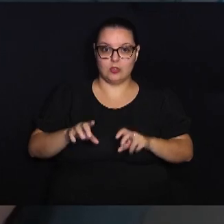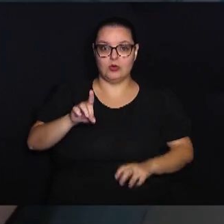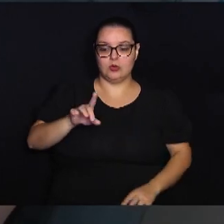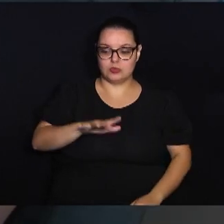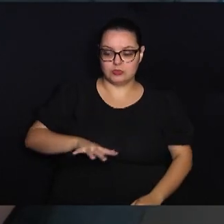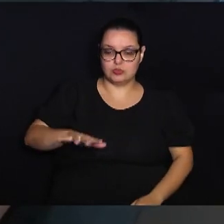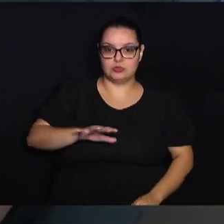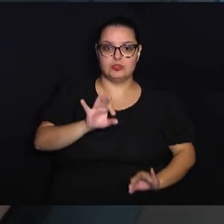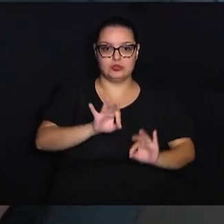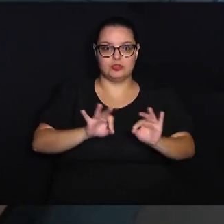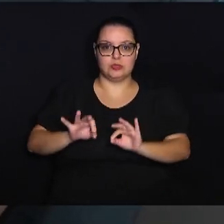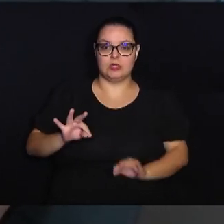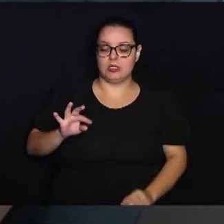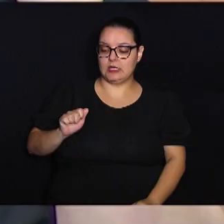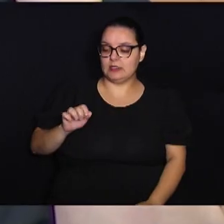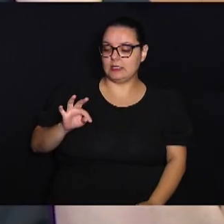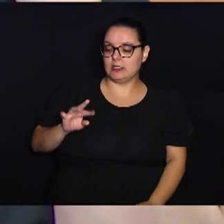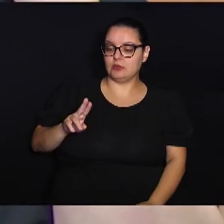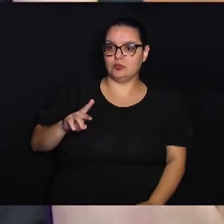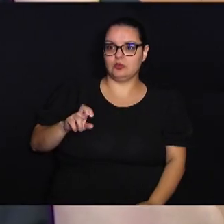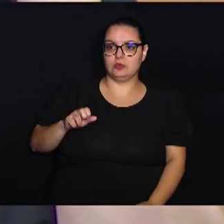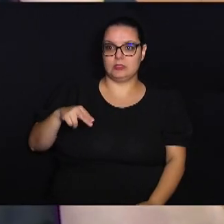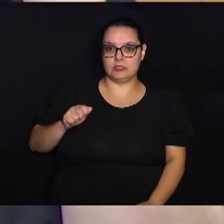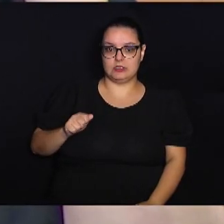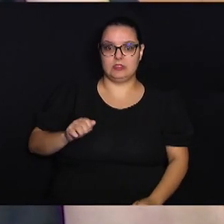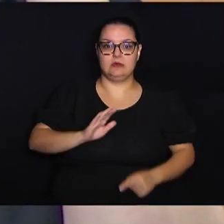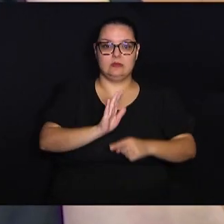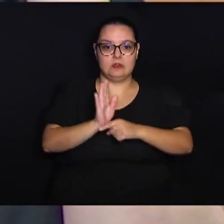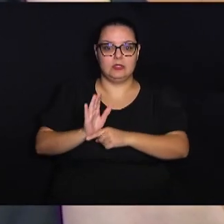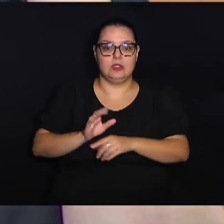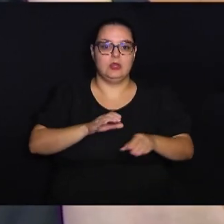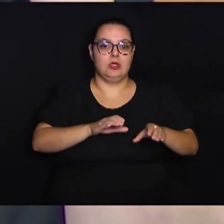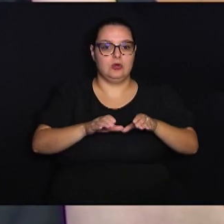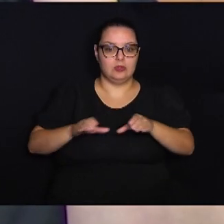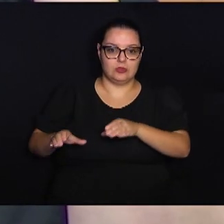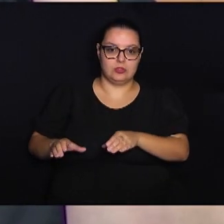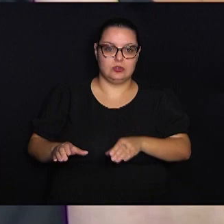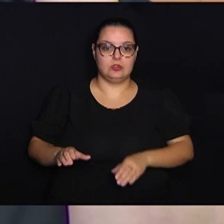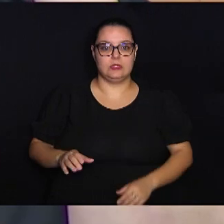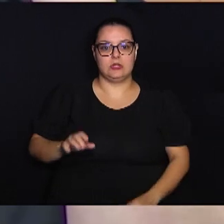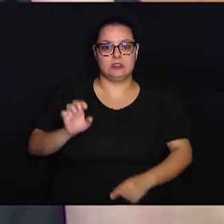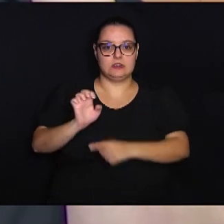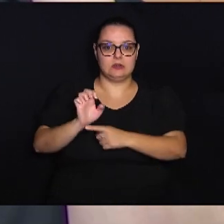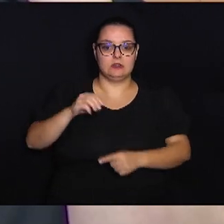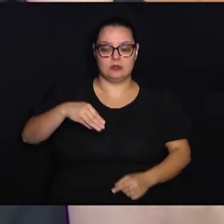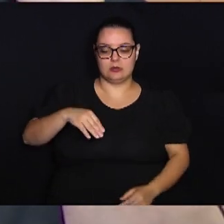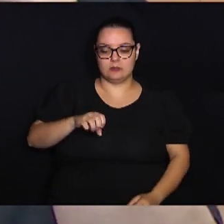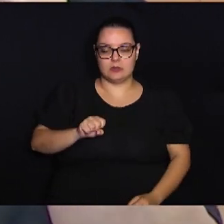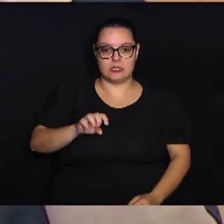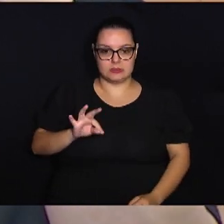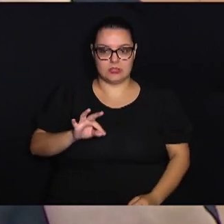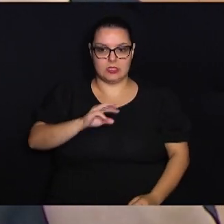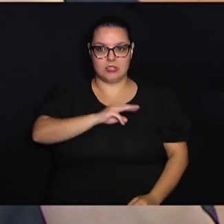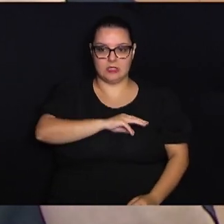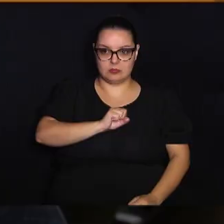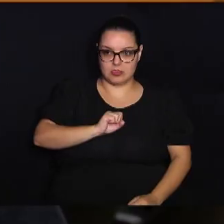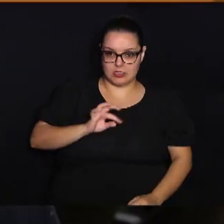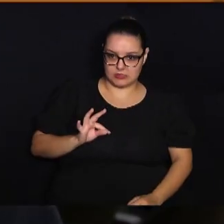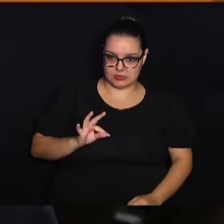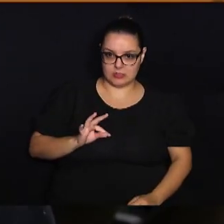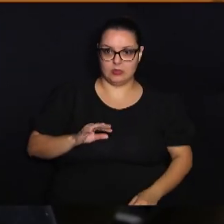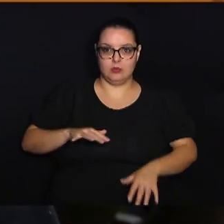Porém hoje ela está tendo o apoio do Poder Executivo, do Poder Legislativo. A Batalha de Rima é uma manifestação cultural